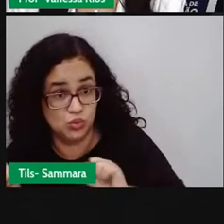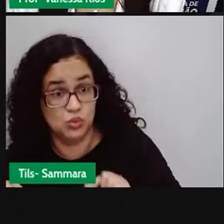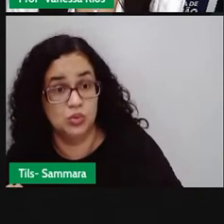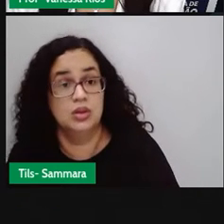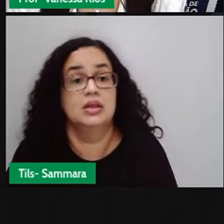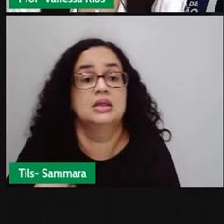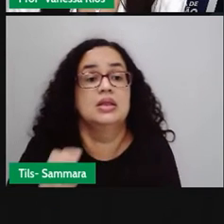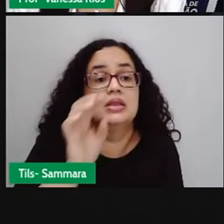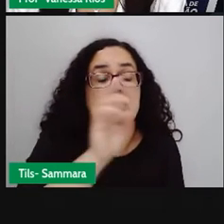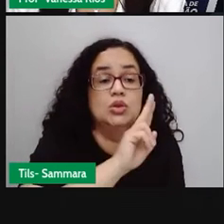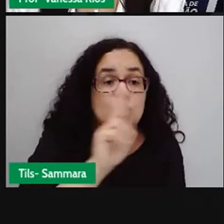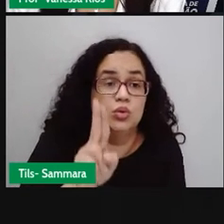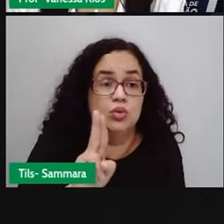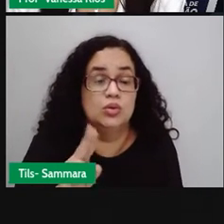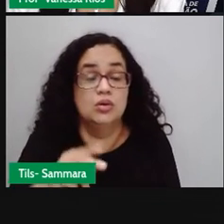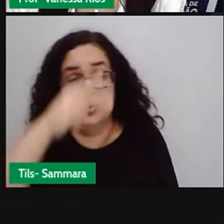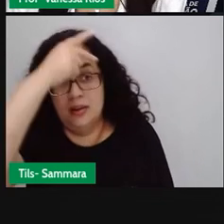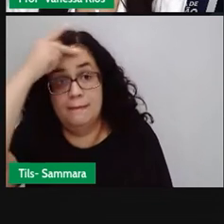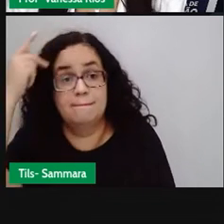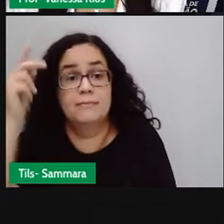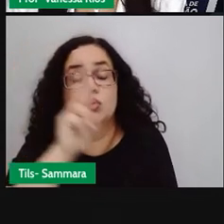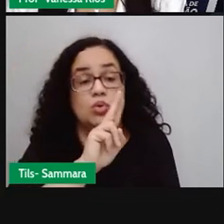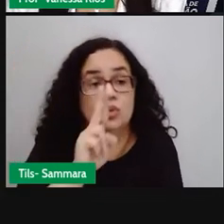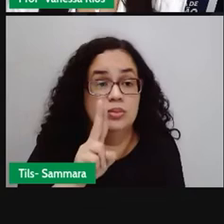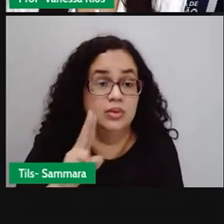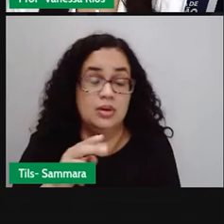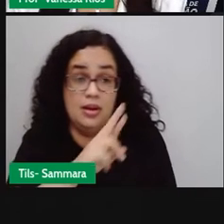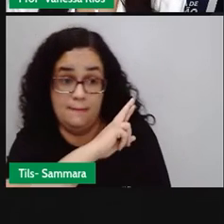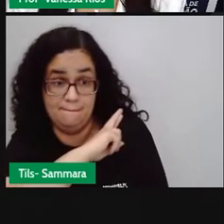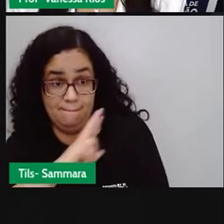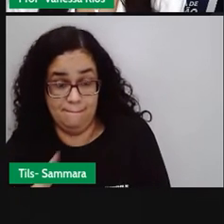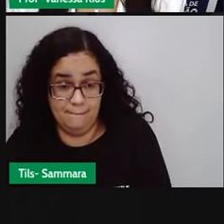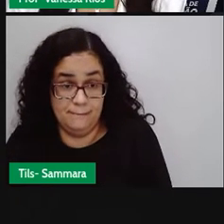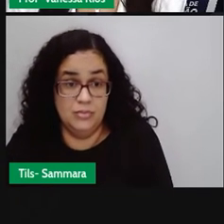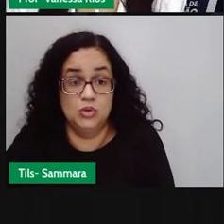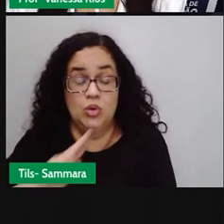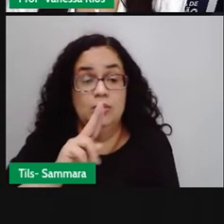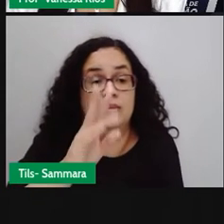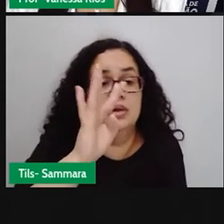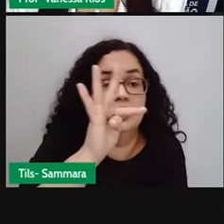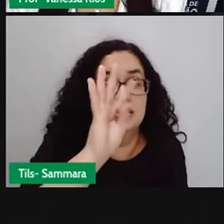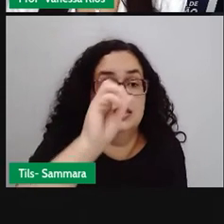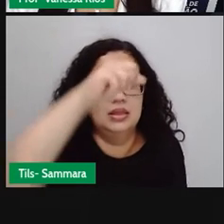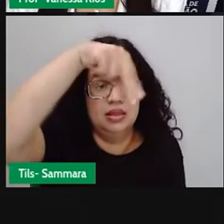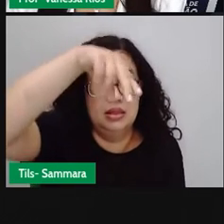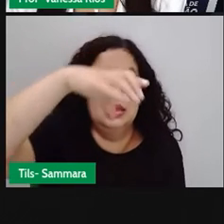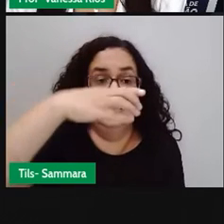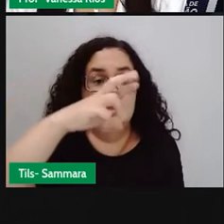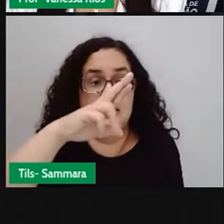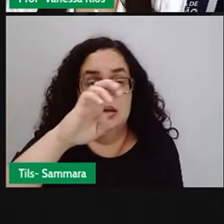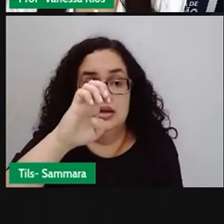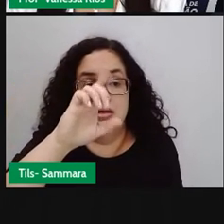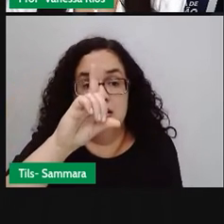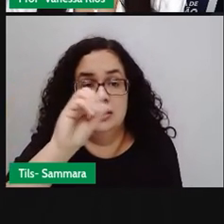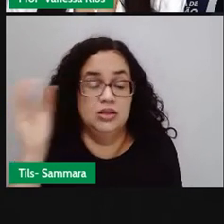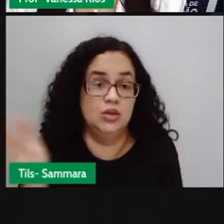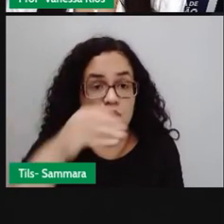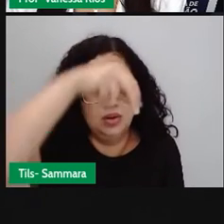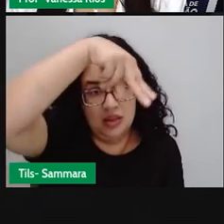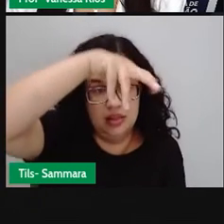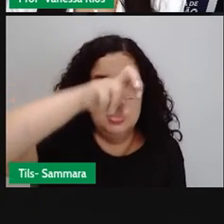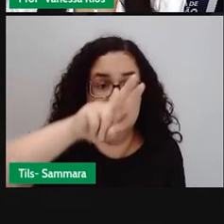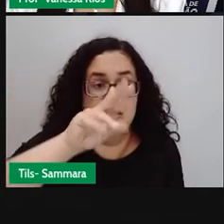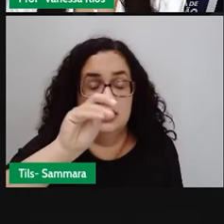elegeram um civil para a presidência da República, que foi Tancredo Neves. Então, de qualquer